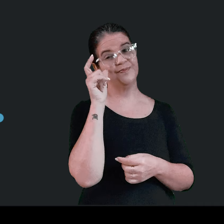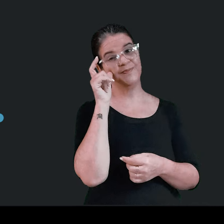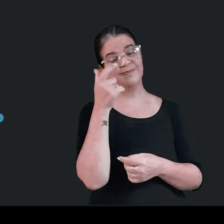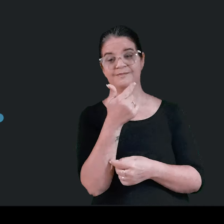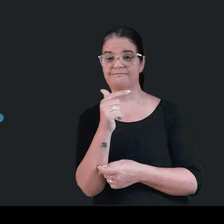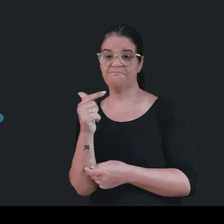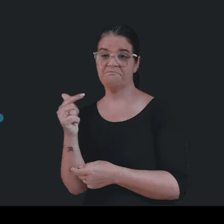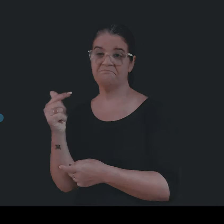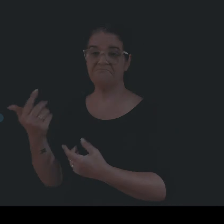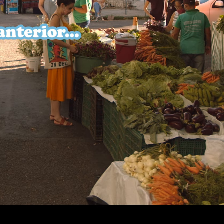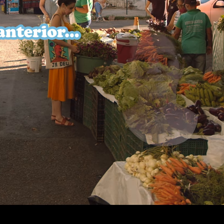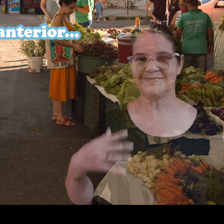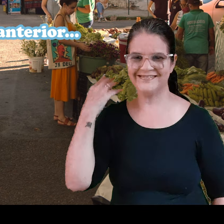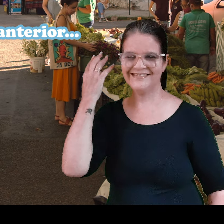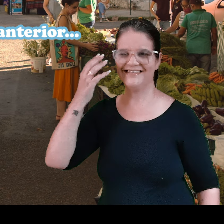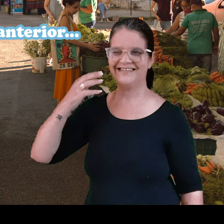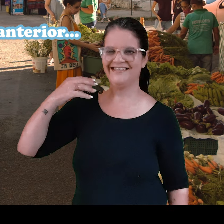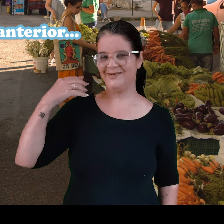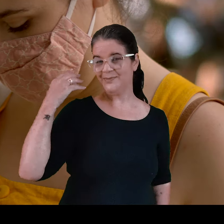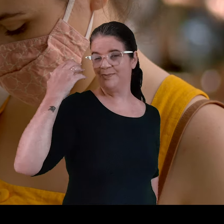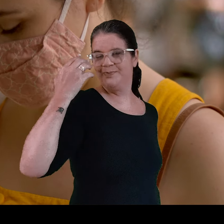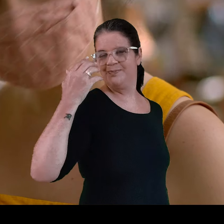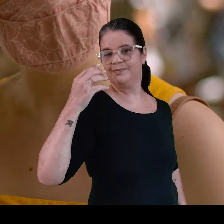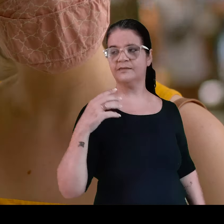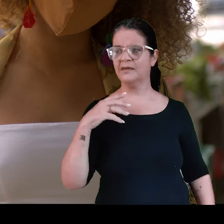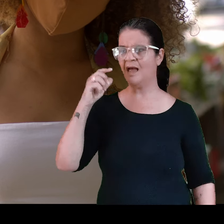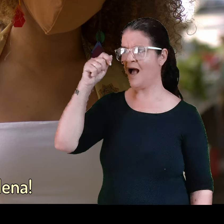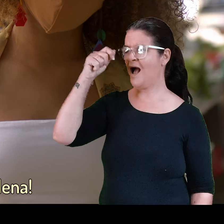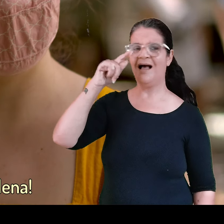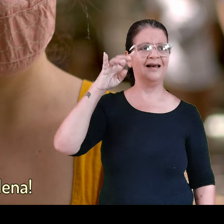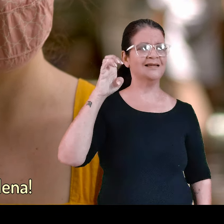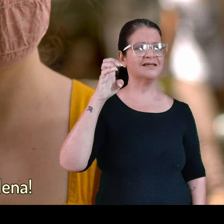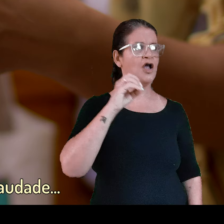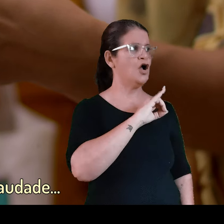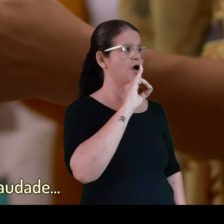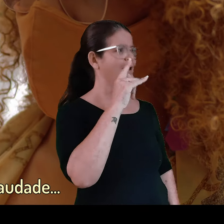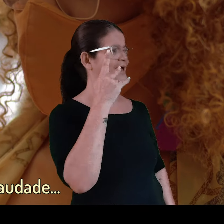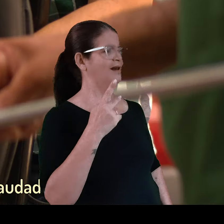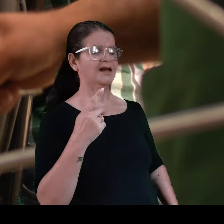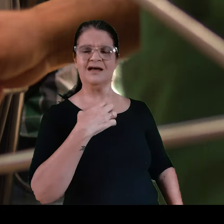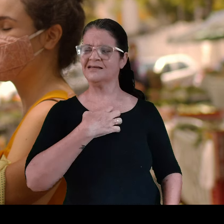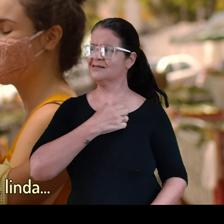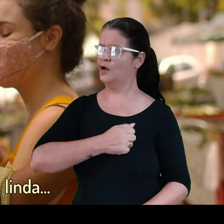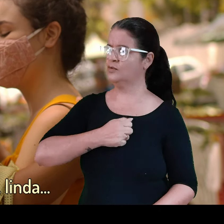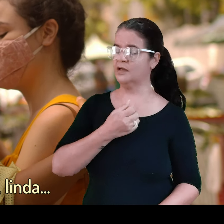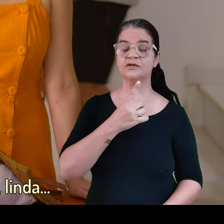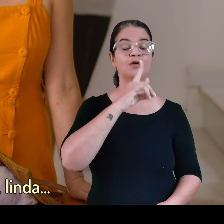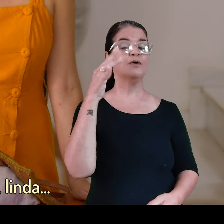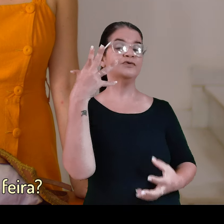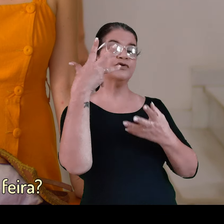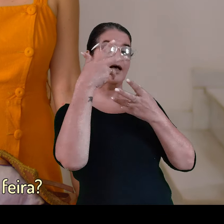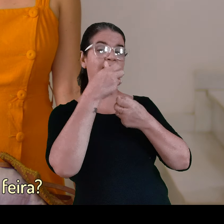1... No episódio anterior... Alice? Oi, Helena. Estava com saudade. Bom dia,